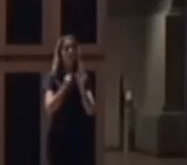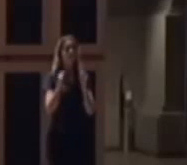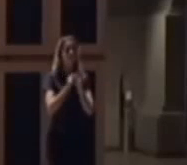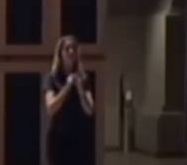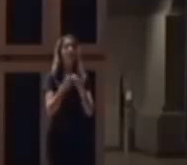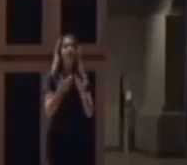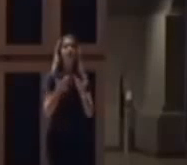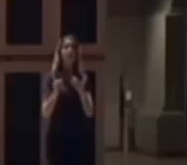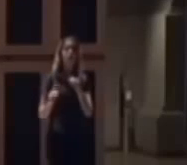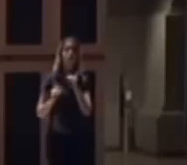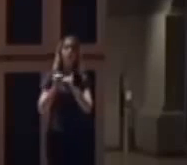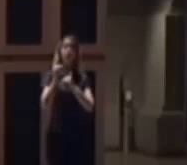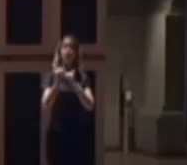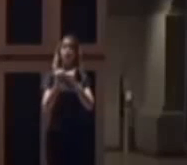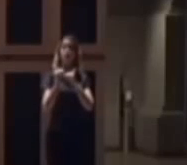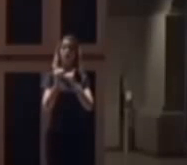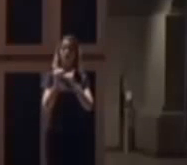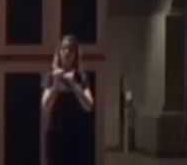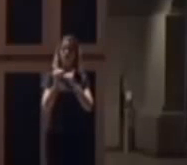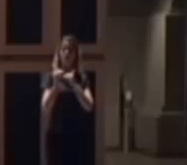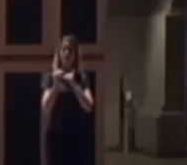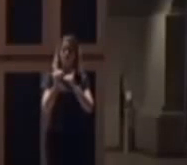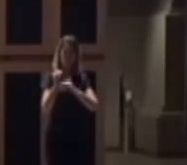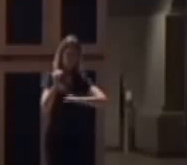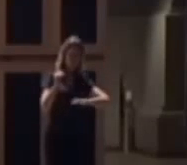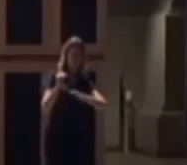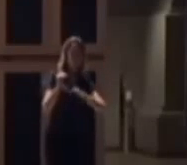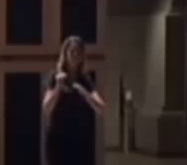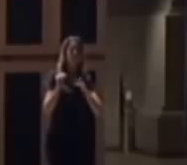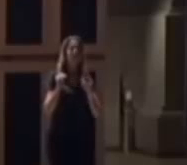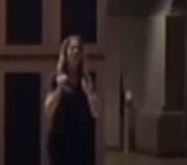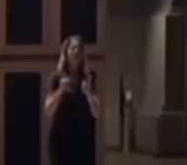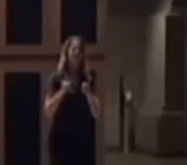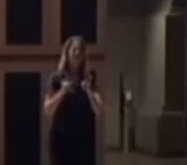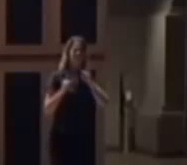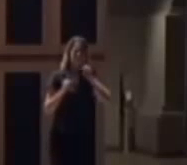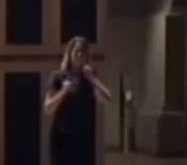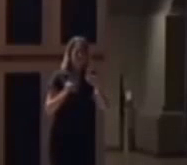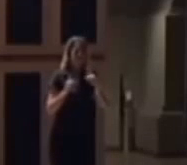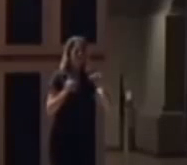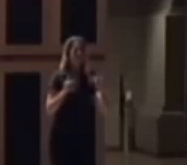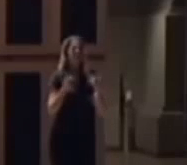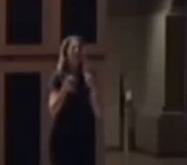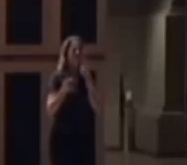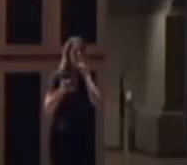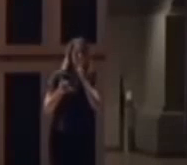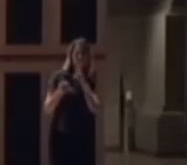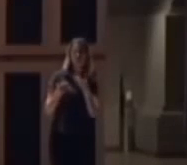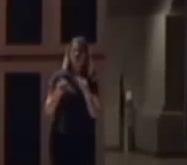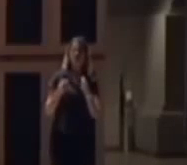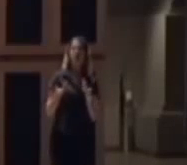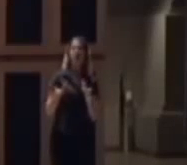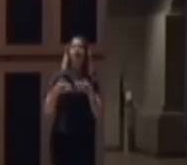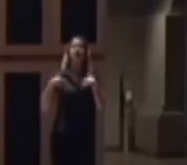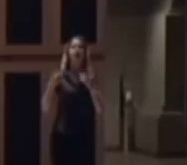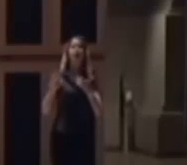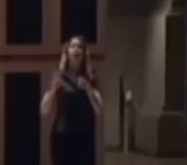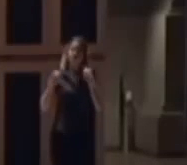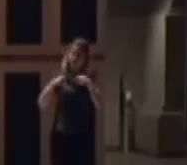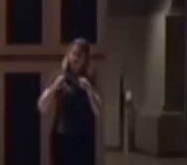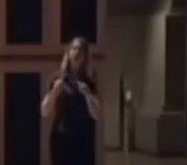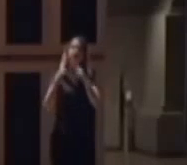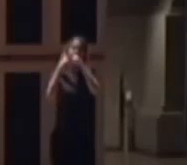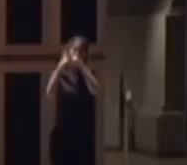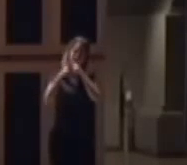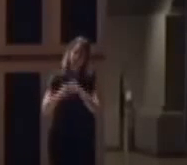superar hoje, o cenário hoje de mais avaliações de processos do que de resultados, né, que é o grande desafio da